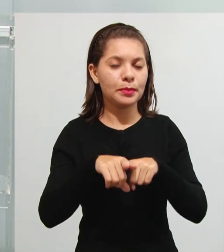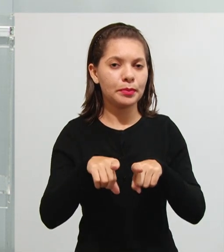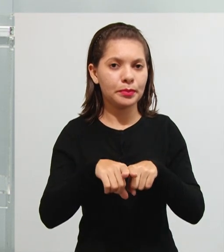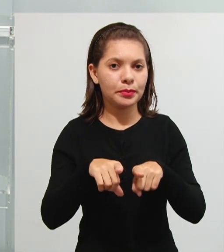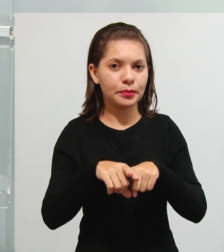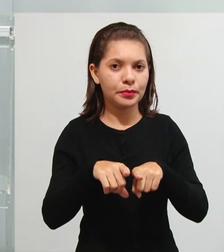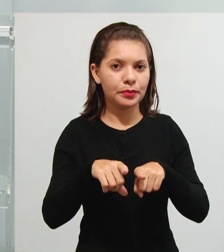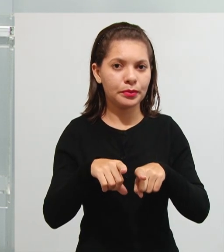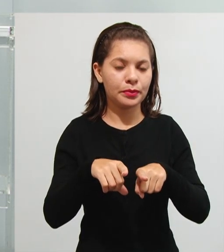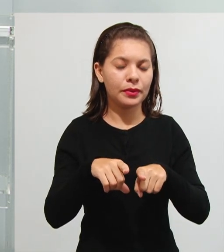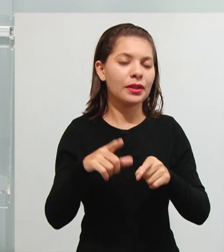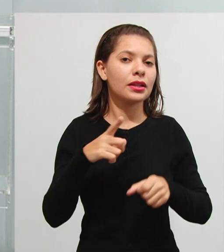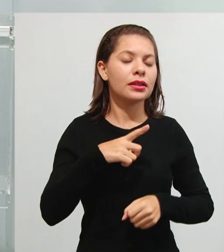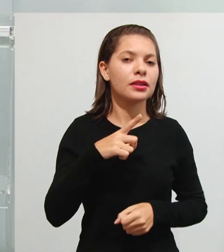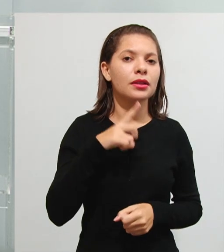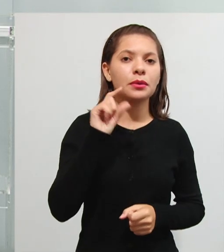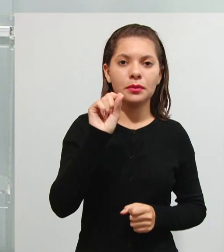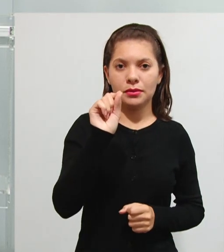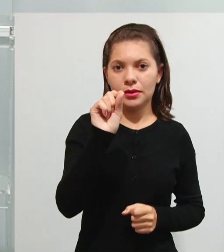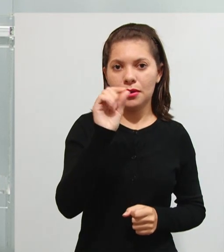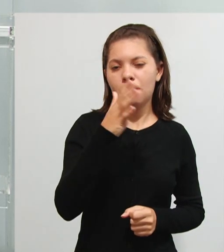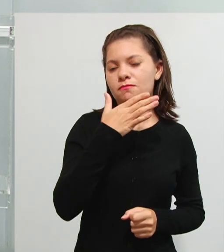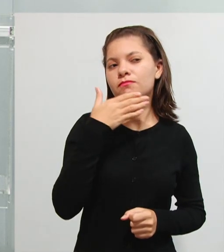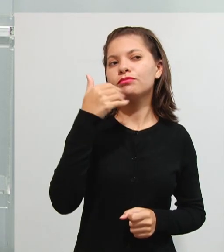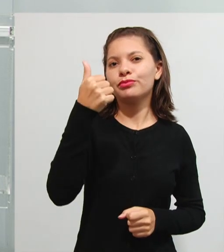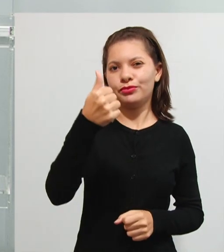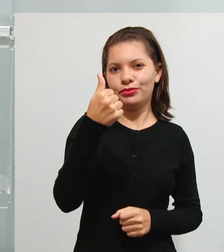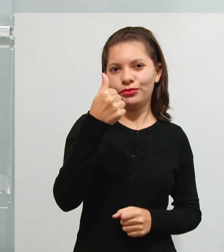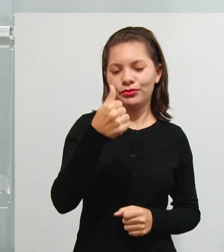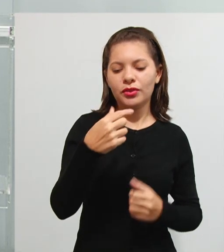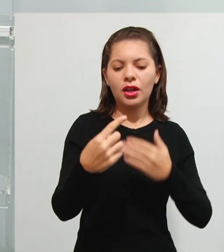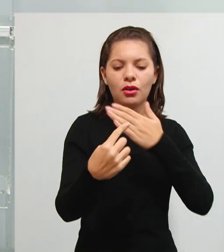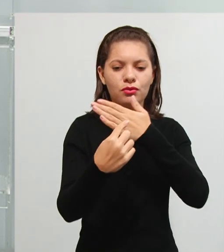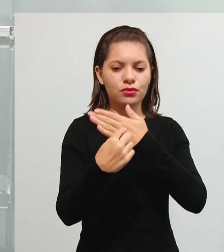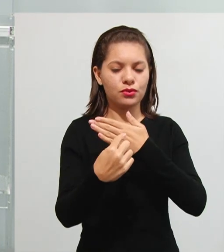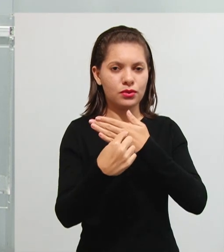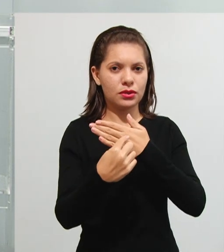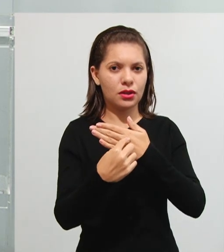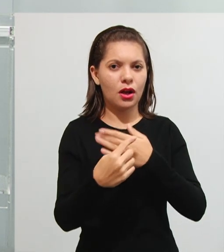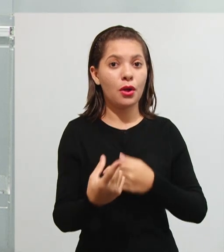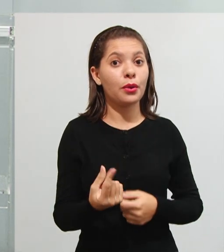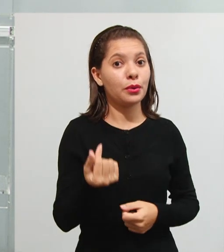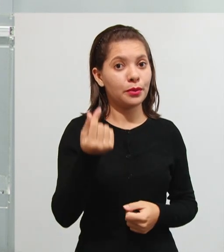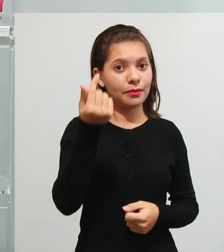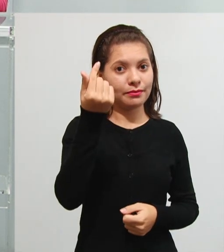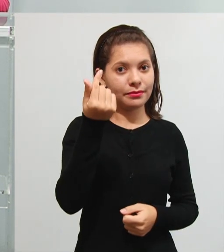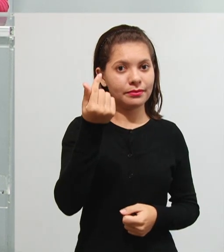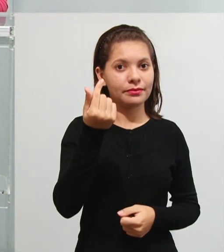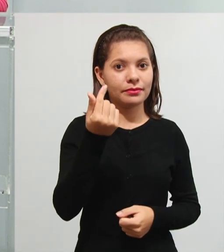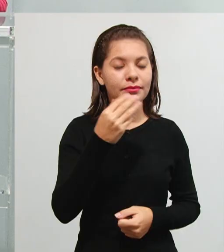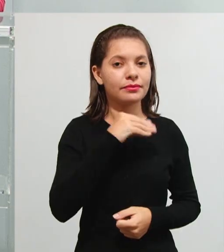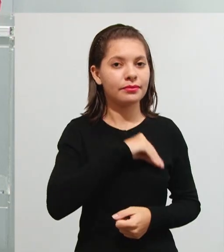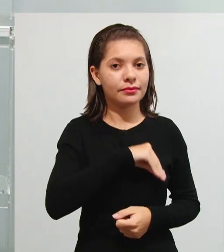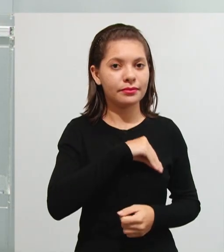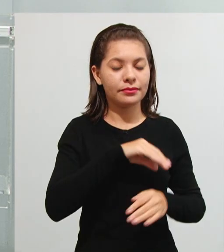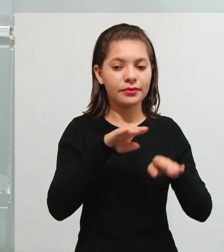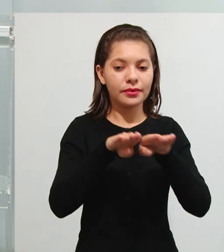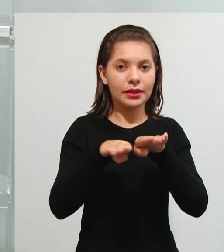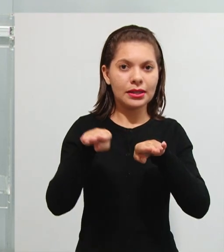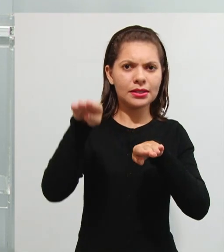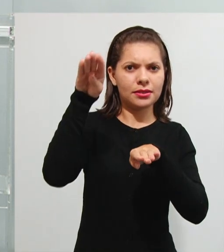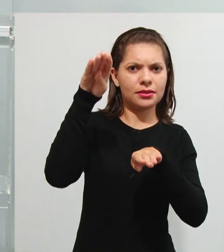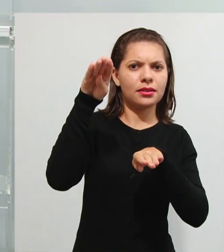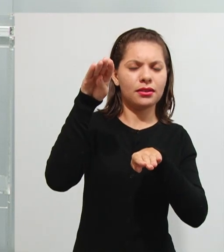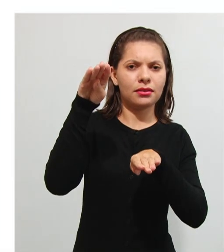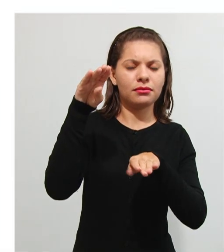buscar melhoria na sua função melhoria salariais né crescer dentro